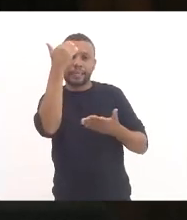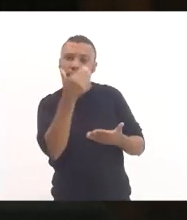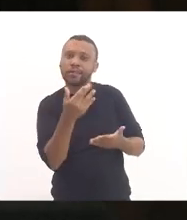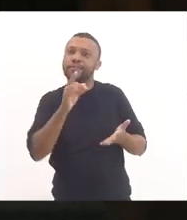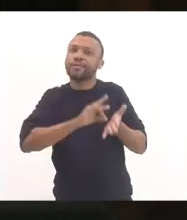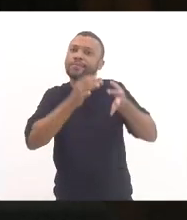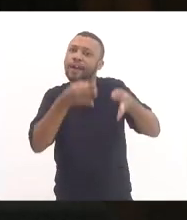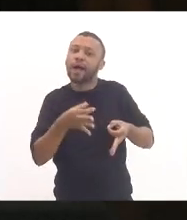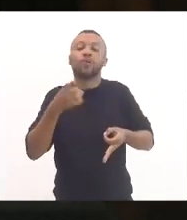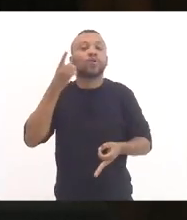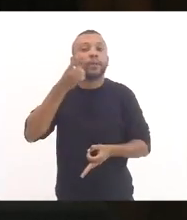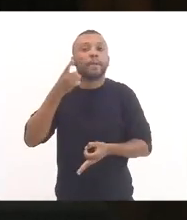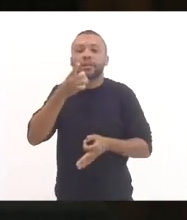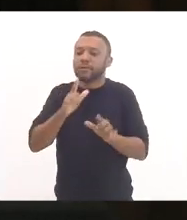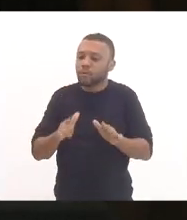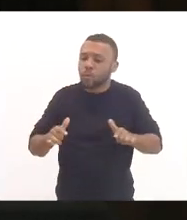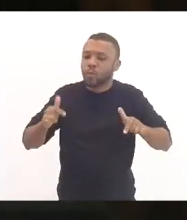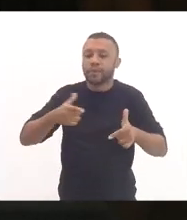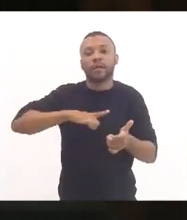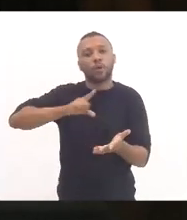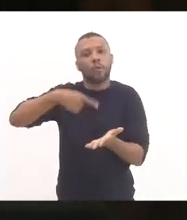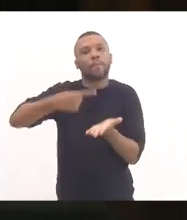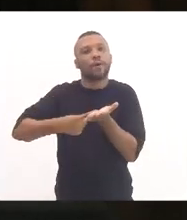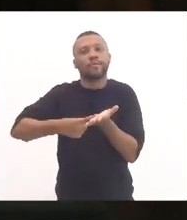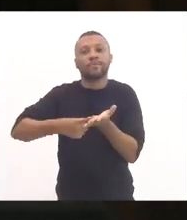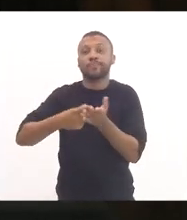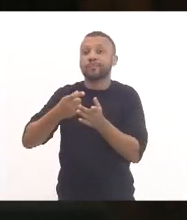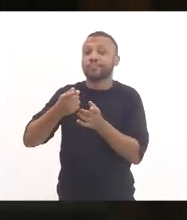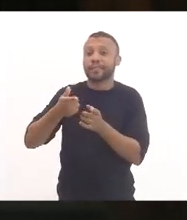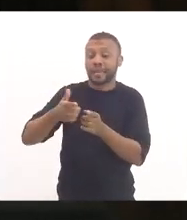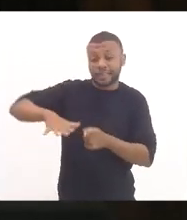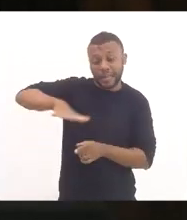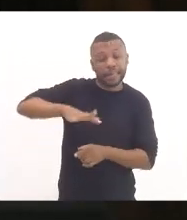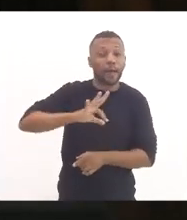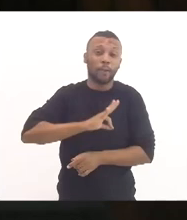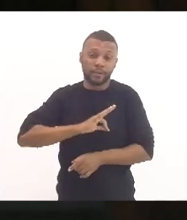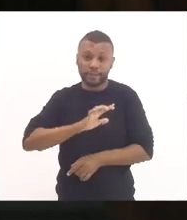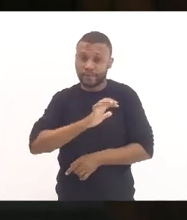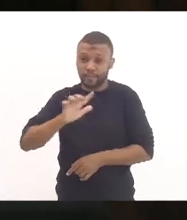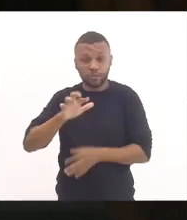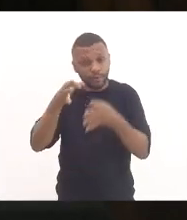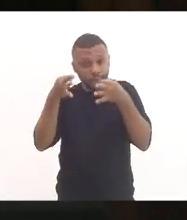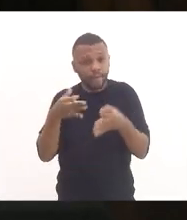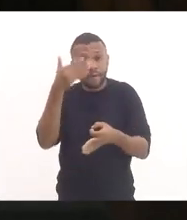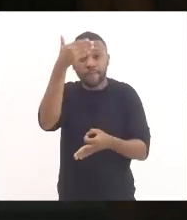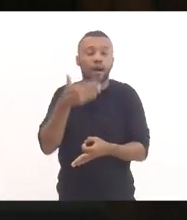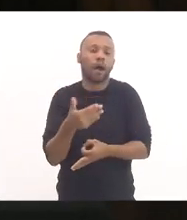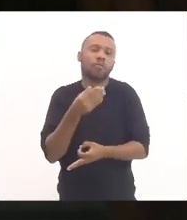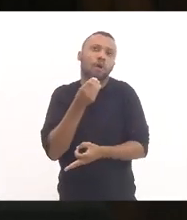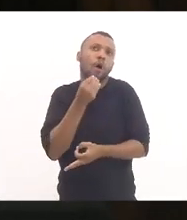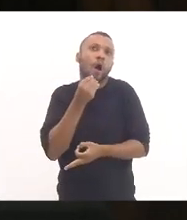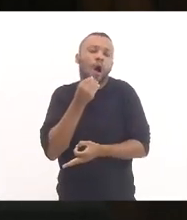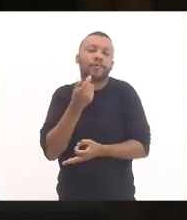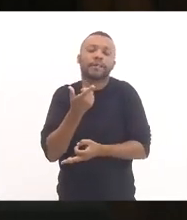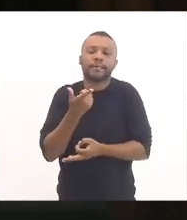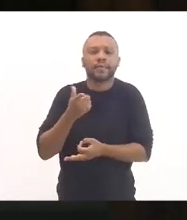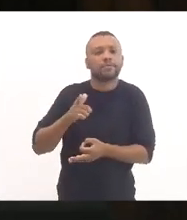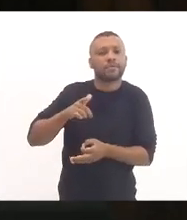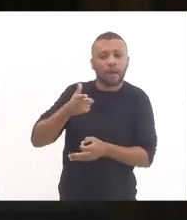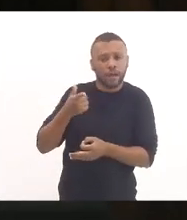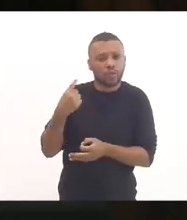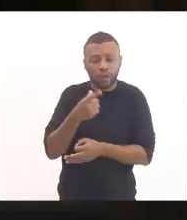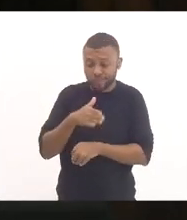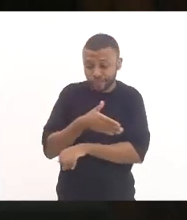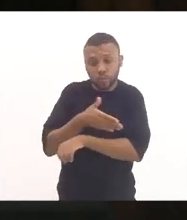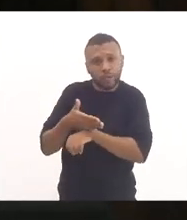deputados estaduais que estão incluídos e na causa policial civil isso aí é fato para quem é trânsito aqui na alerj